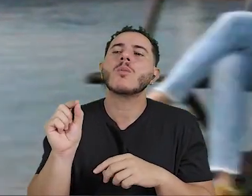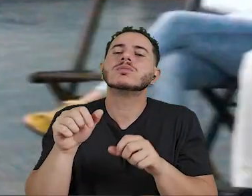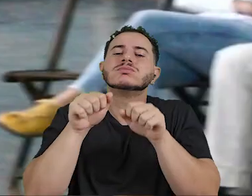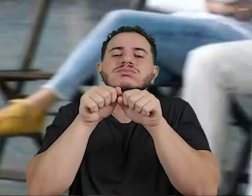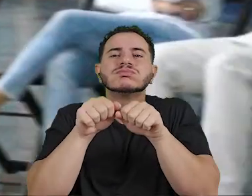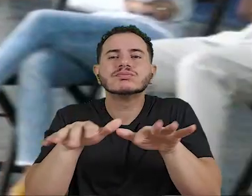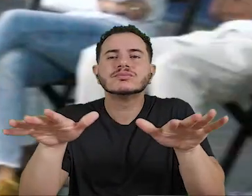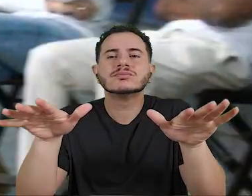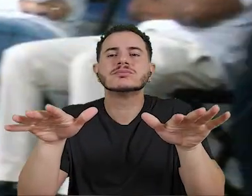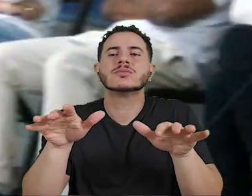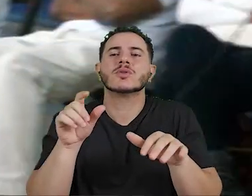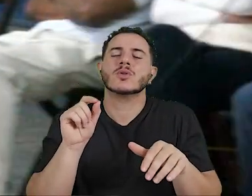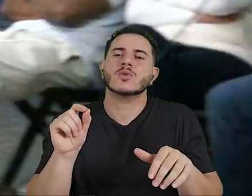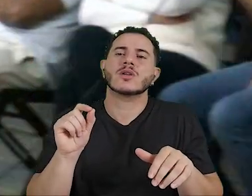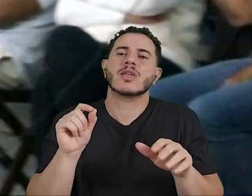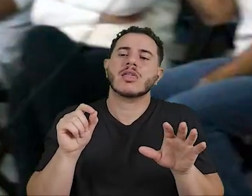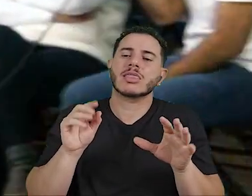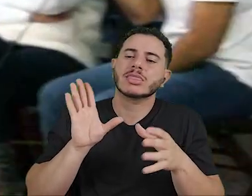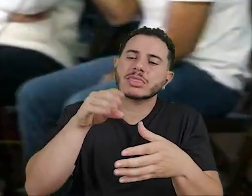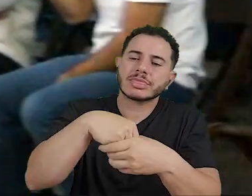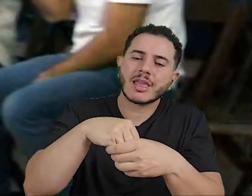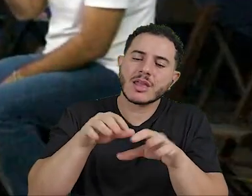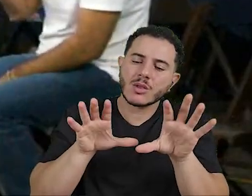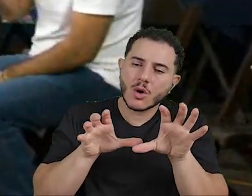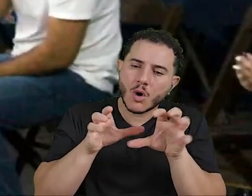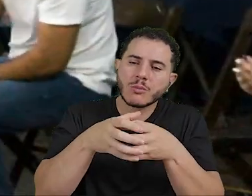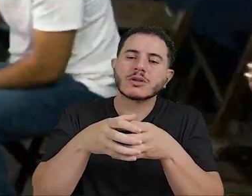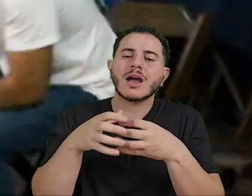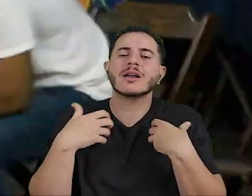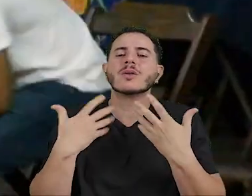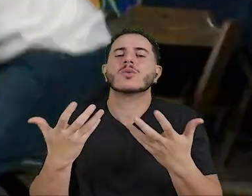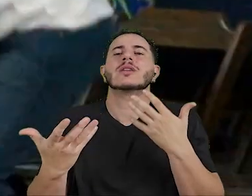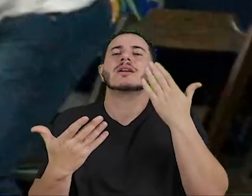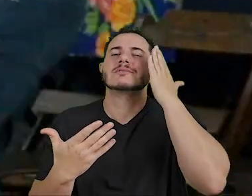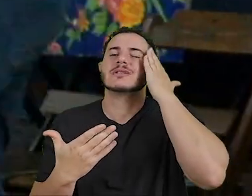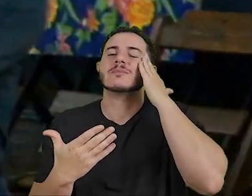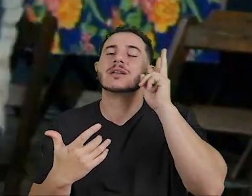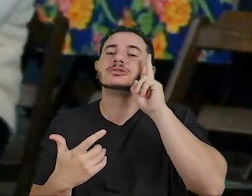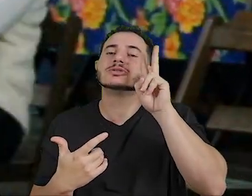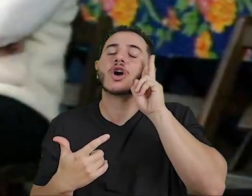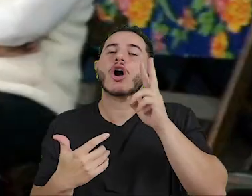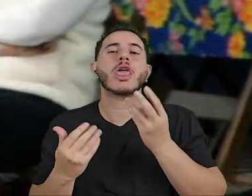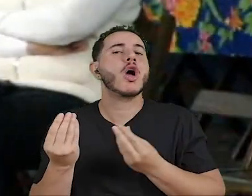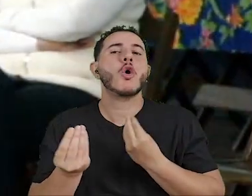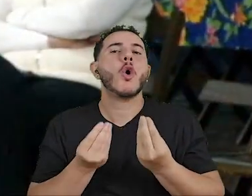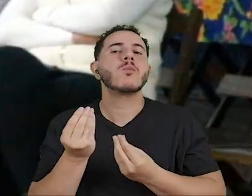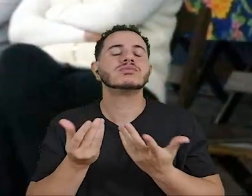comunidade, assim, enfim, queria saber um pouquinho dessa história.